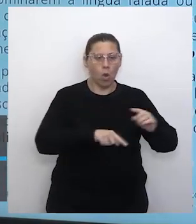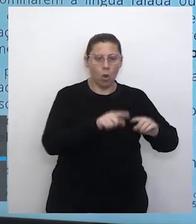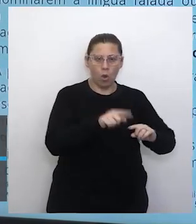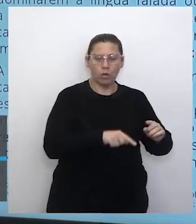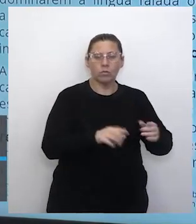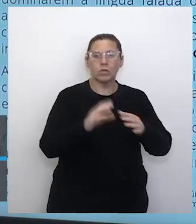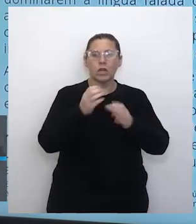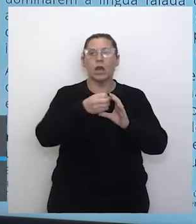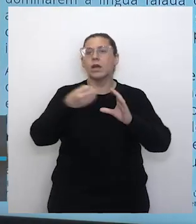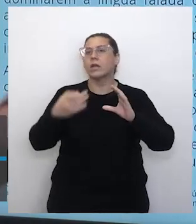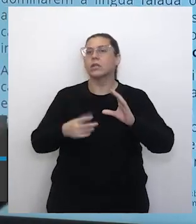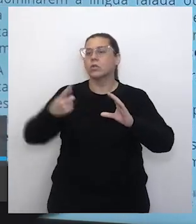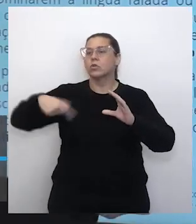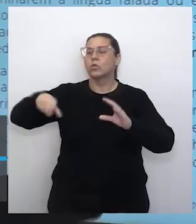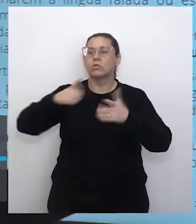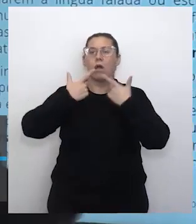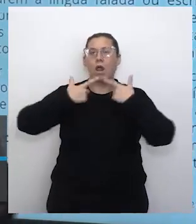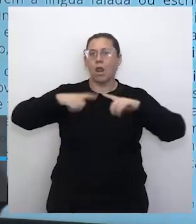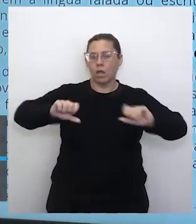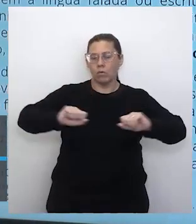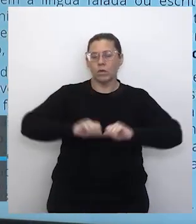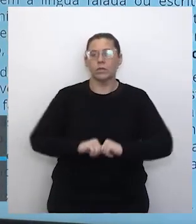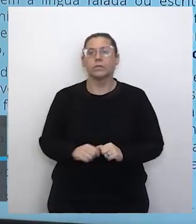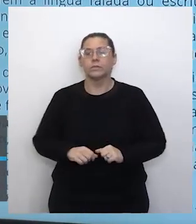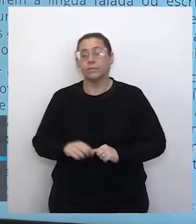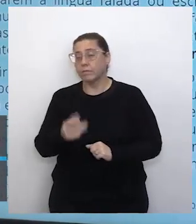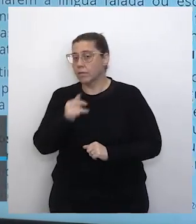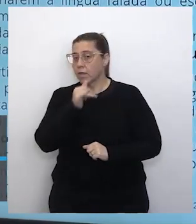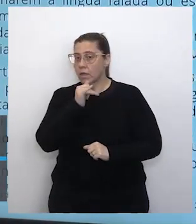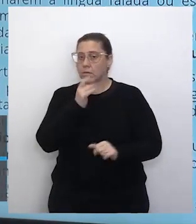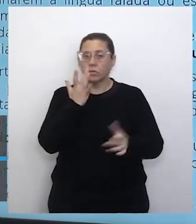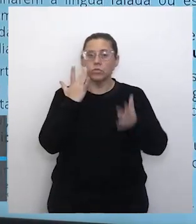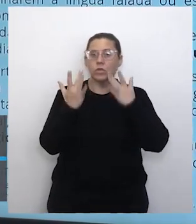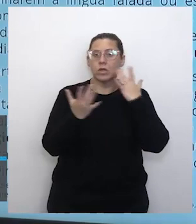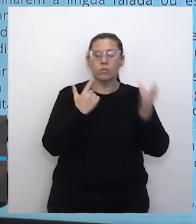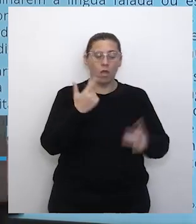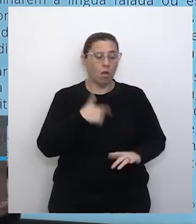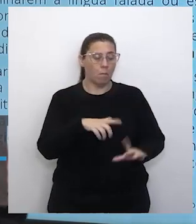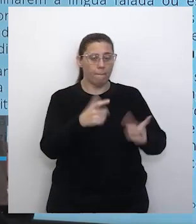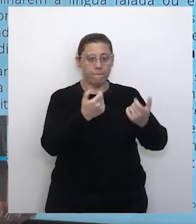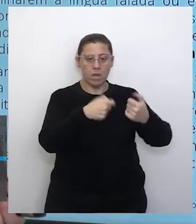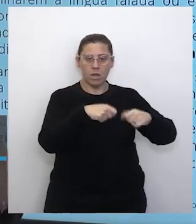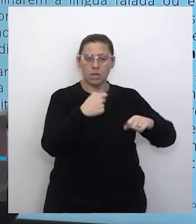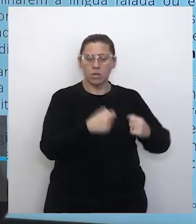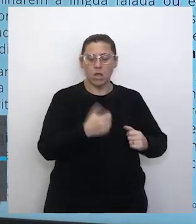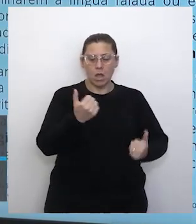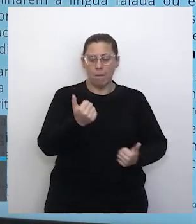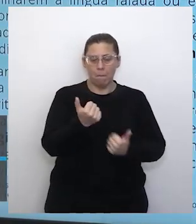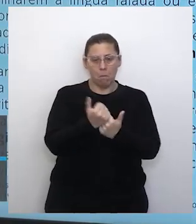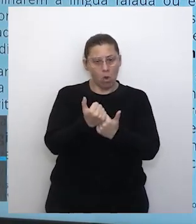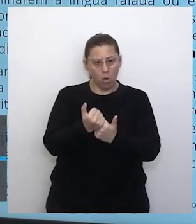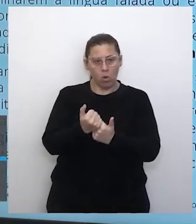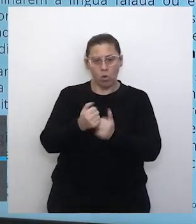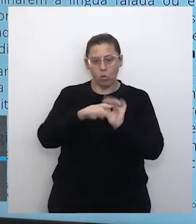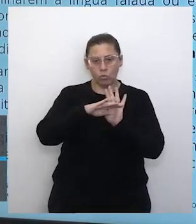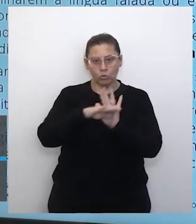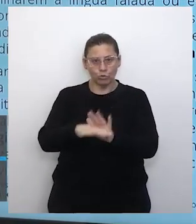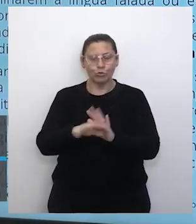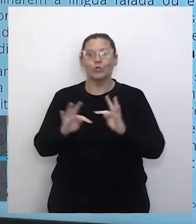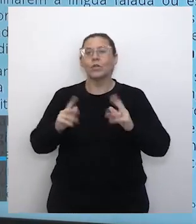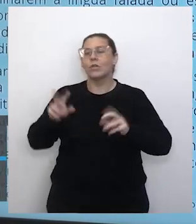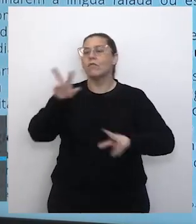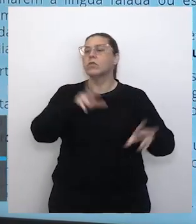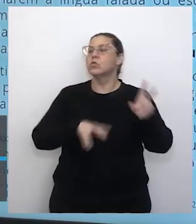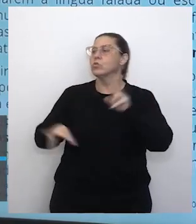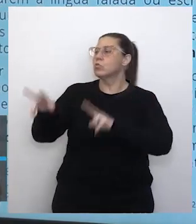linguagens artísticas. Numa peça teatral, por exemplo, eu vou precisar de apoio, de ajuda das artes visuais. Por quê?